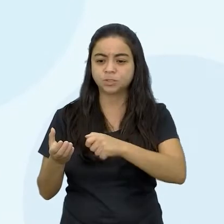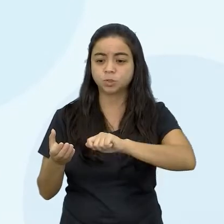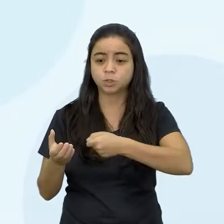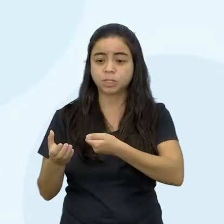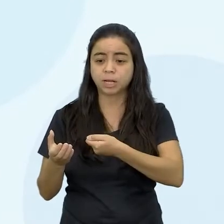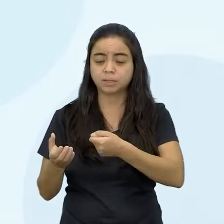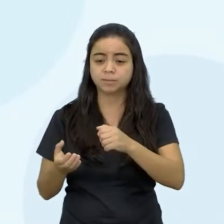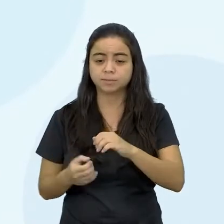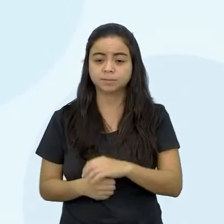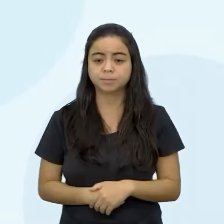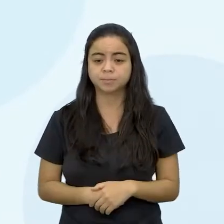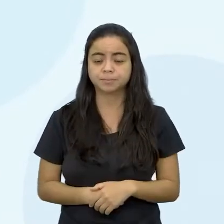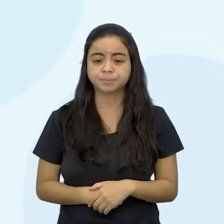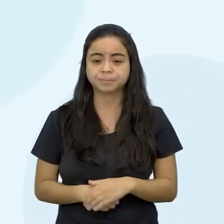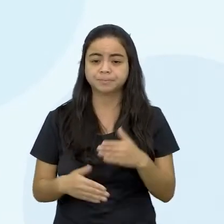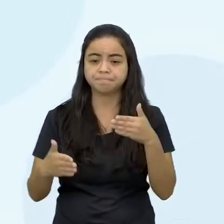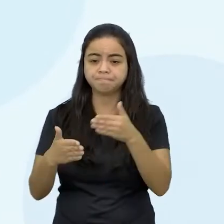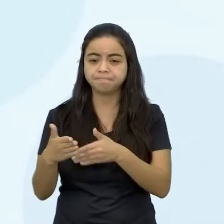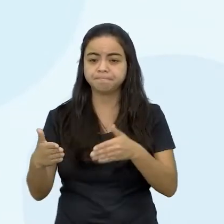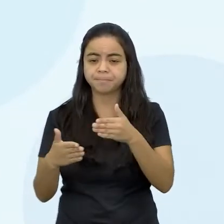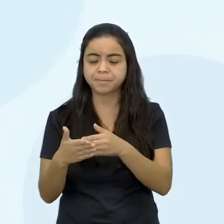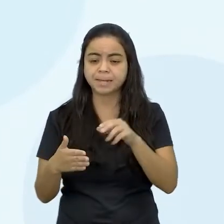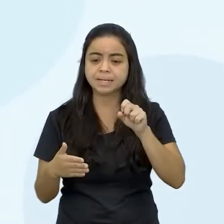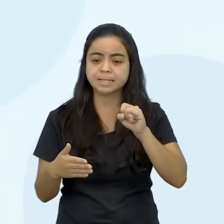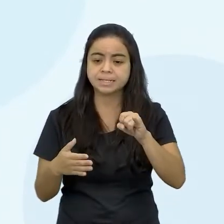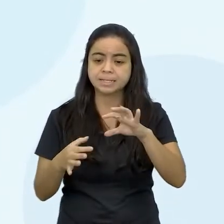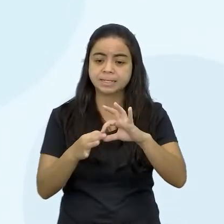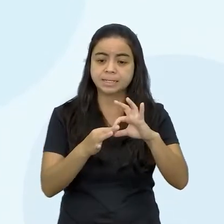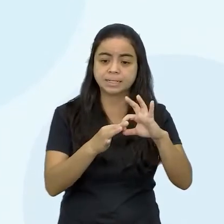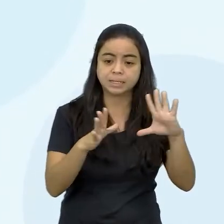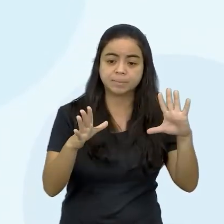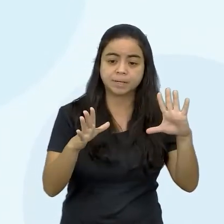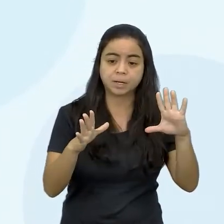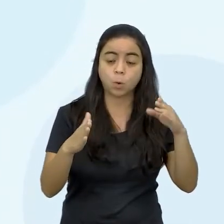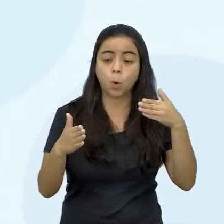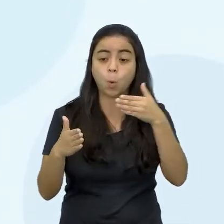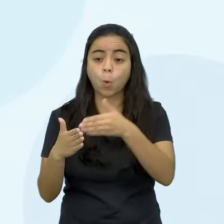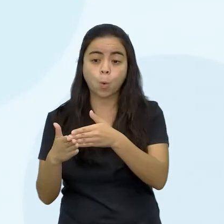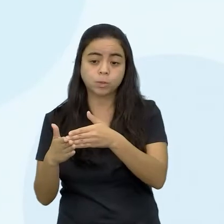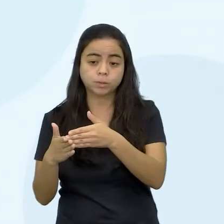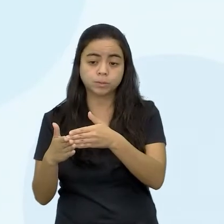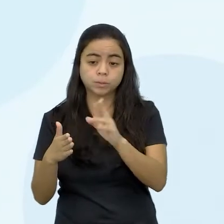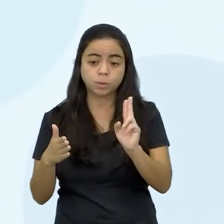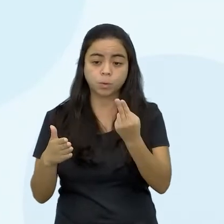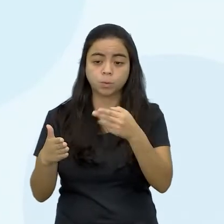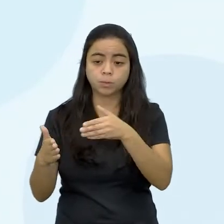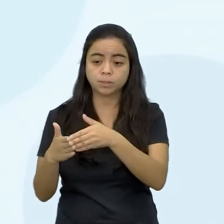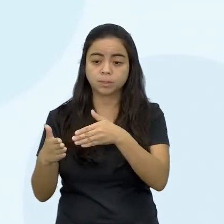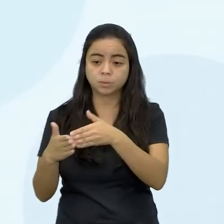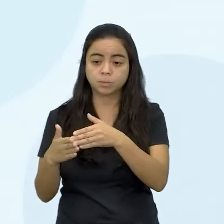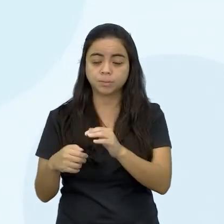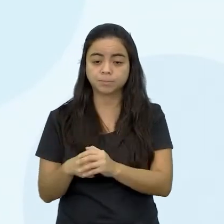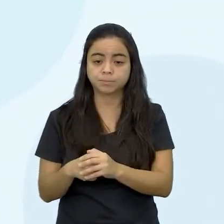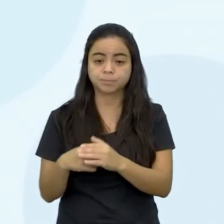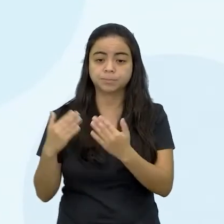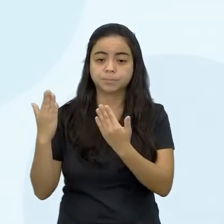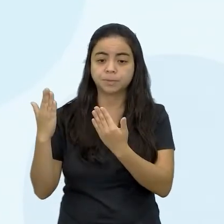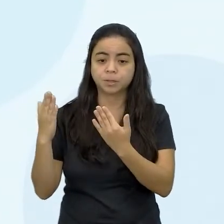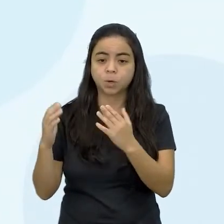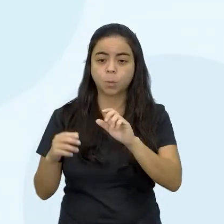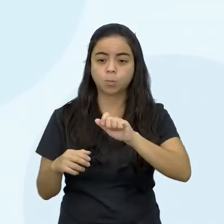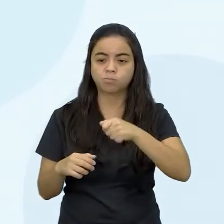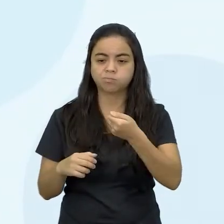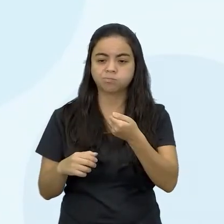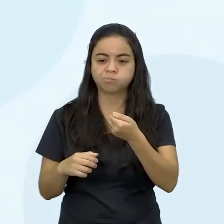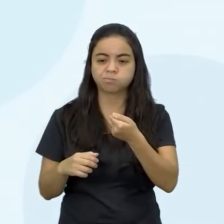essa chave limita-se eu vou liberar a corrente ou interromper e aqui ela tá